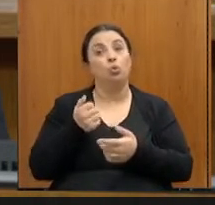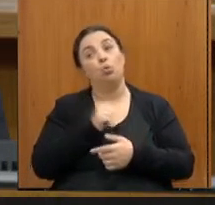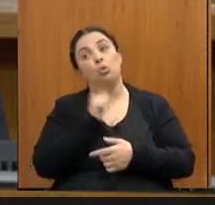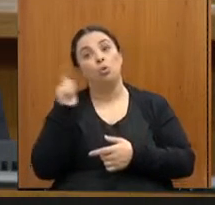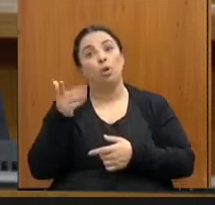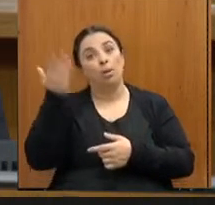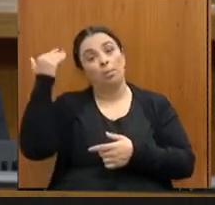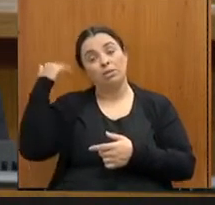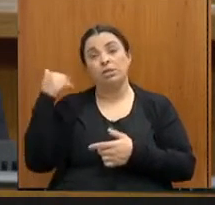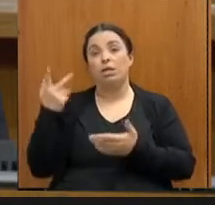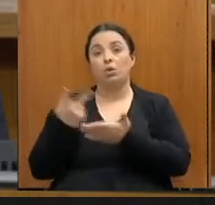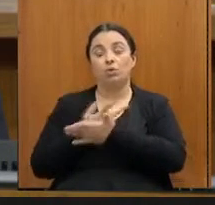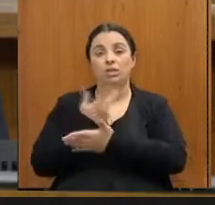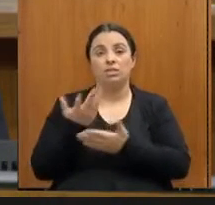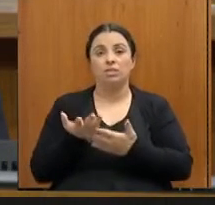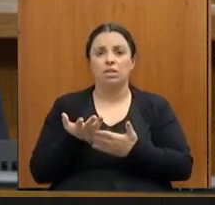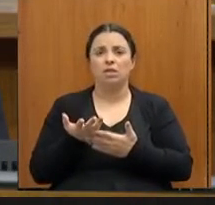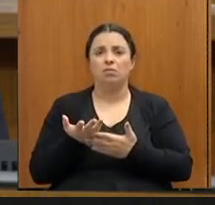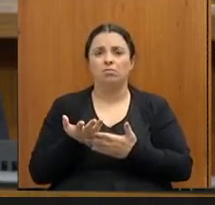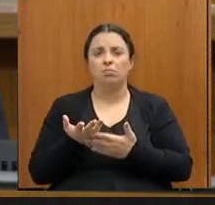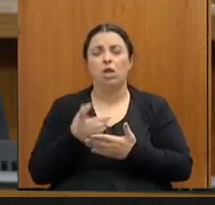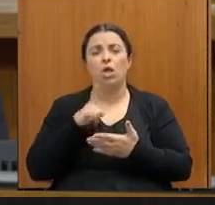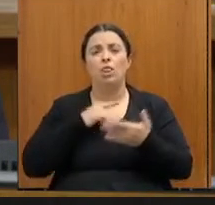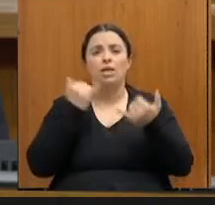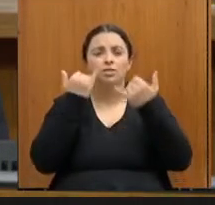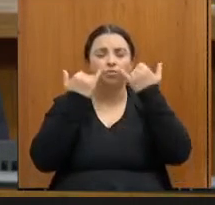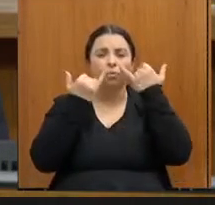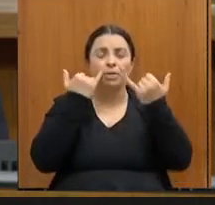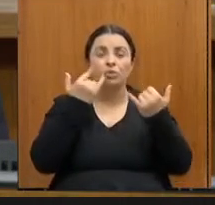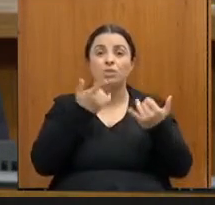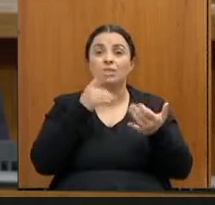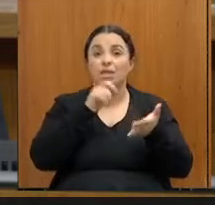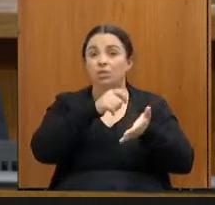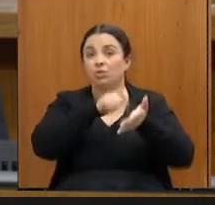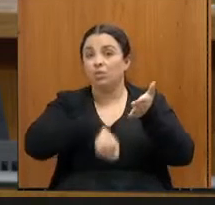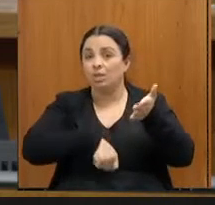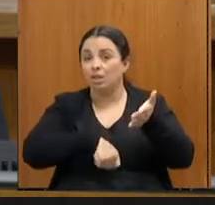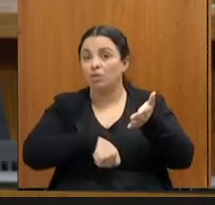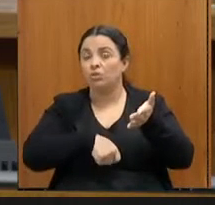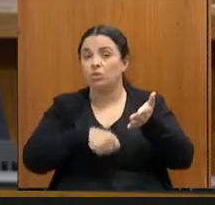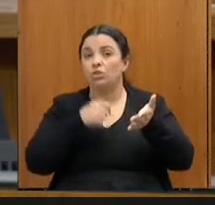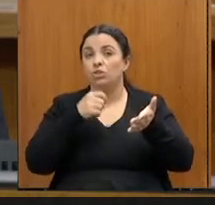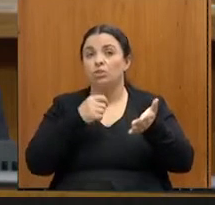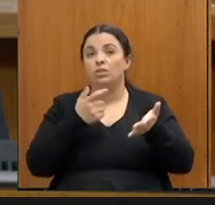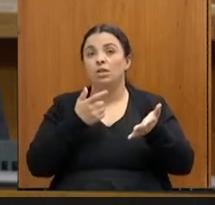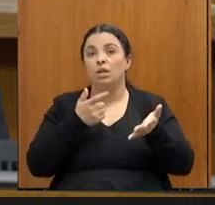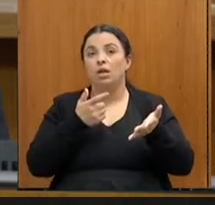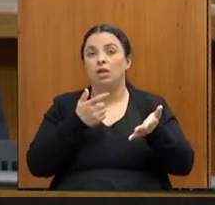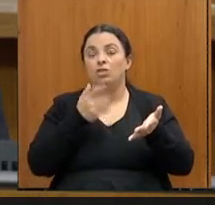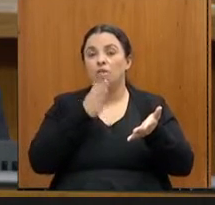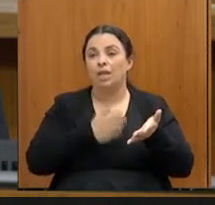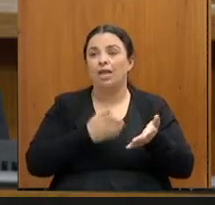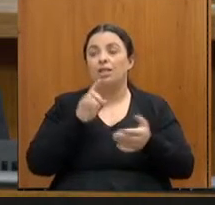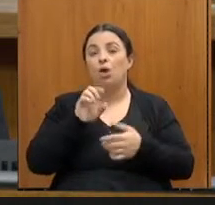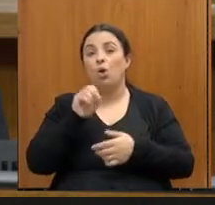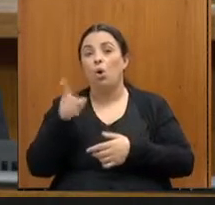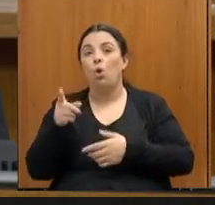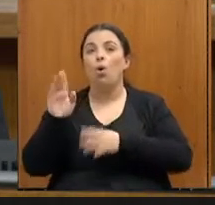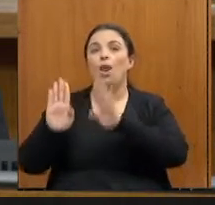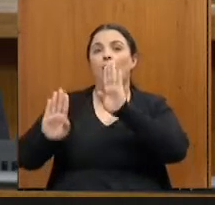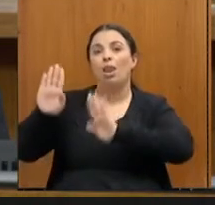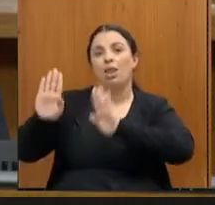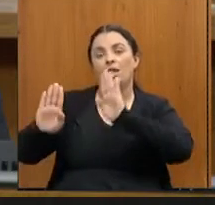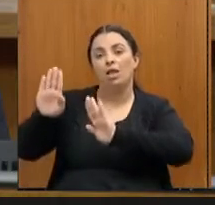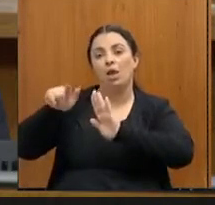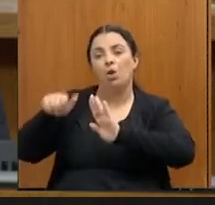é os números que eu tenho aqui elas foram as contratações as os pregões eletrônicos representaram Noventa e Seis